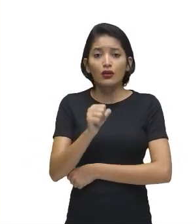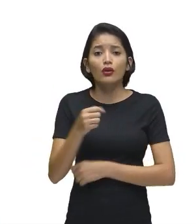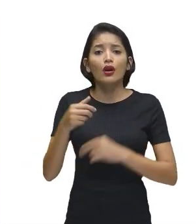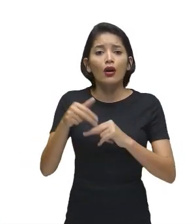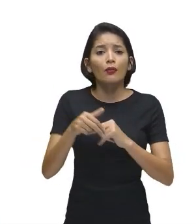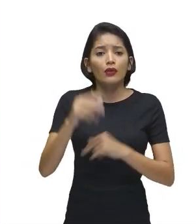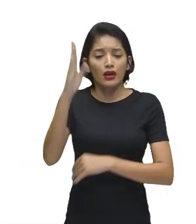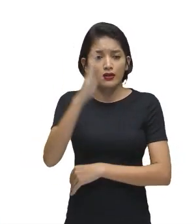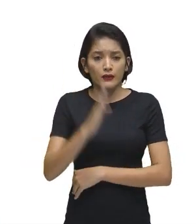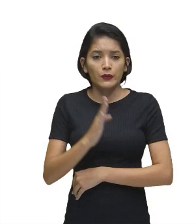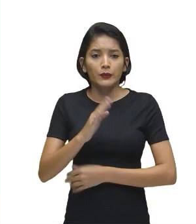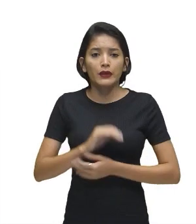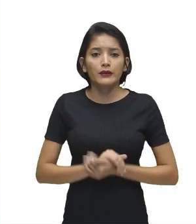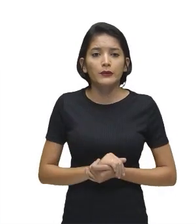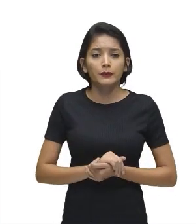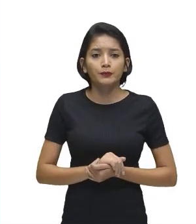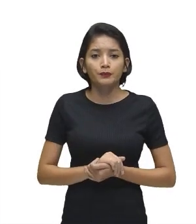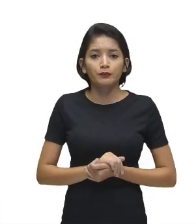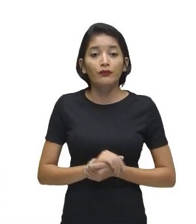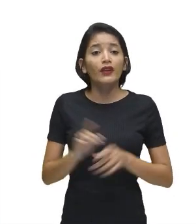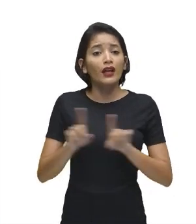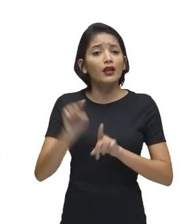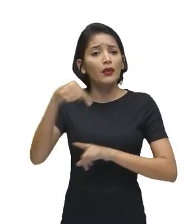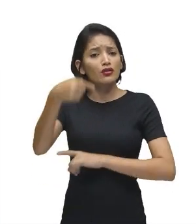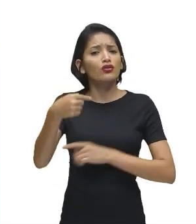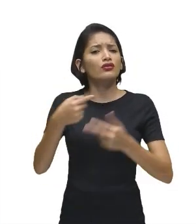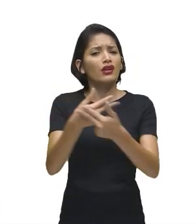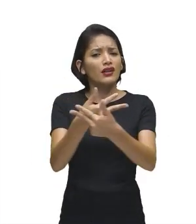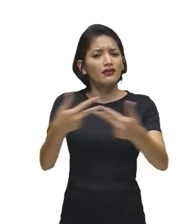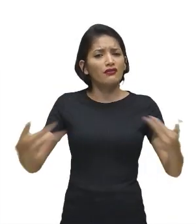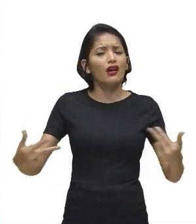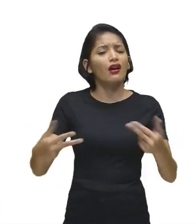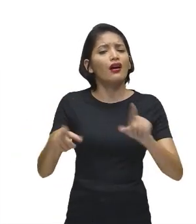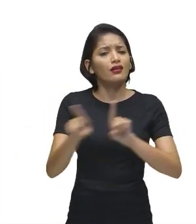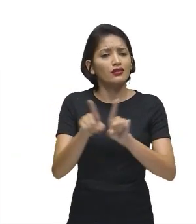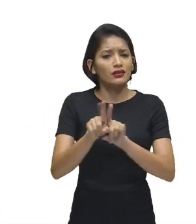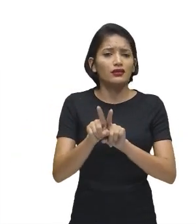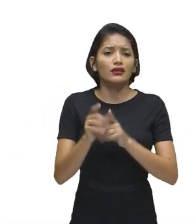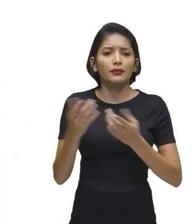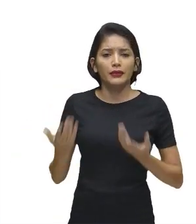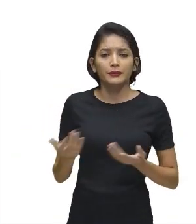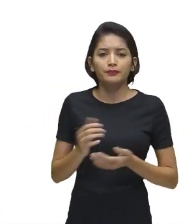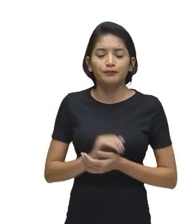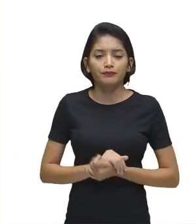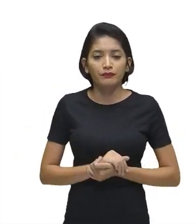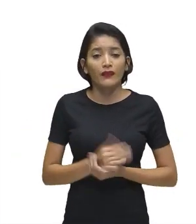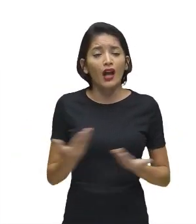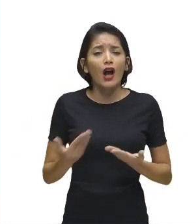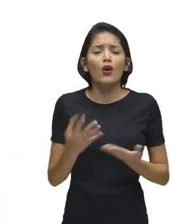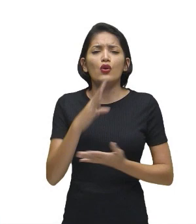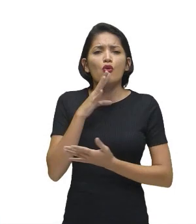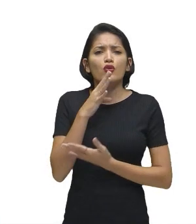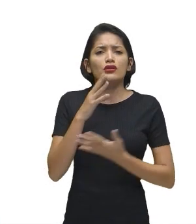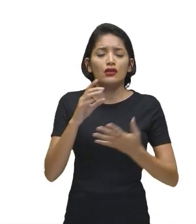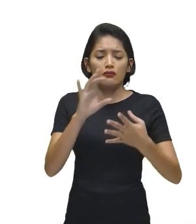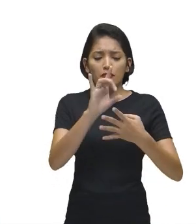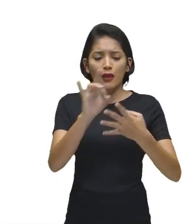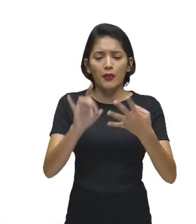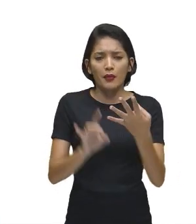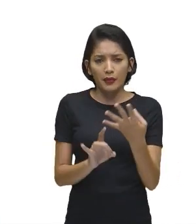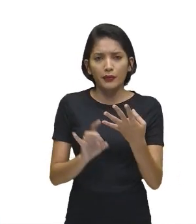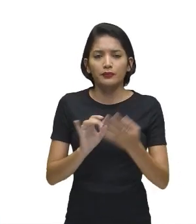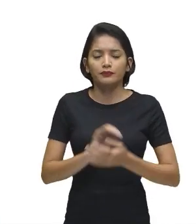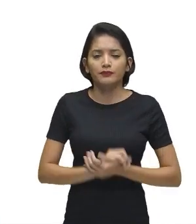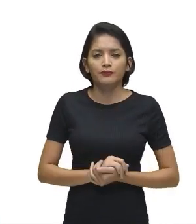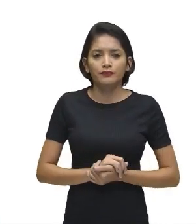Antônio Garcia Bento, Mário Navarro da Costa e Henrique Cavalieri. Vamos conhecer algumas obras desses